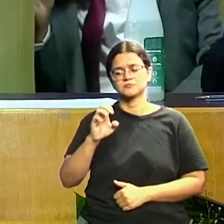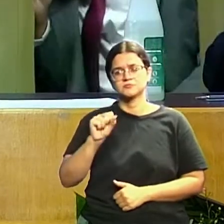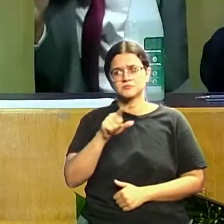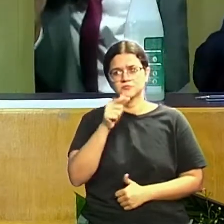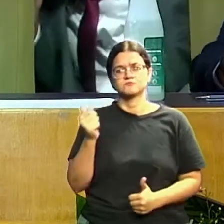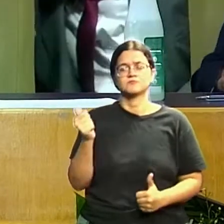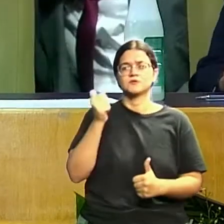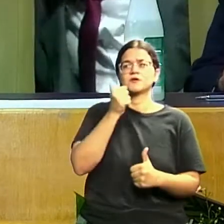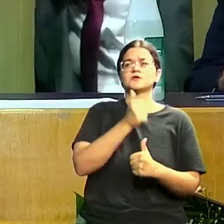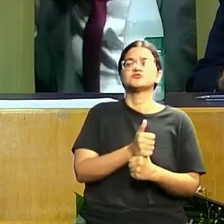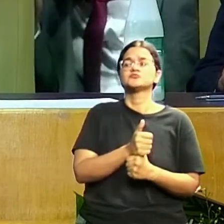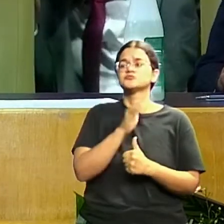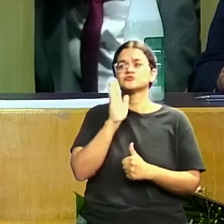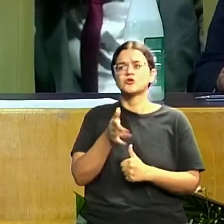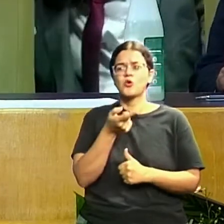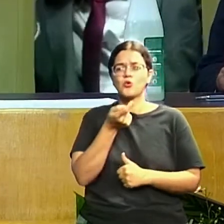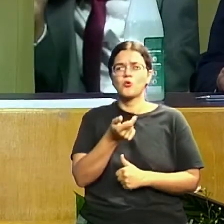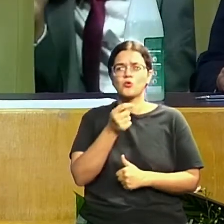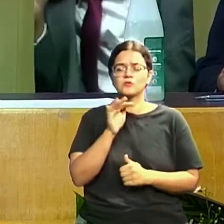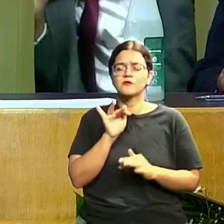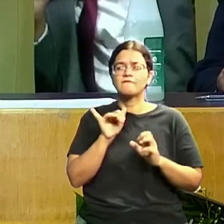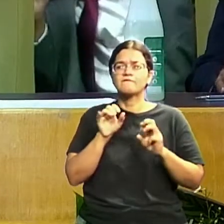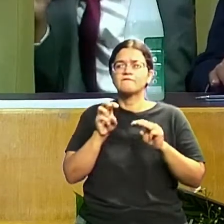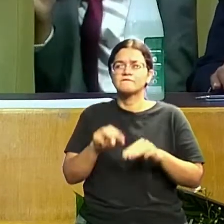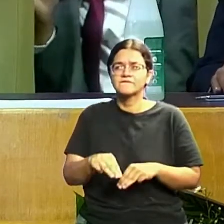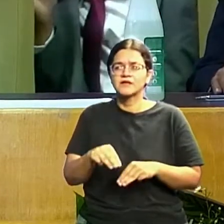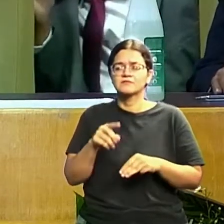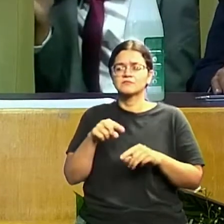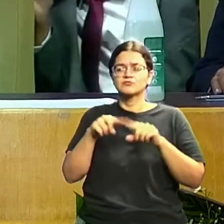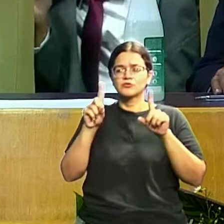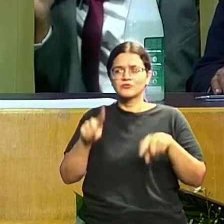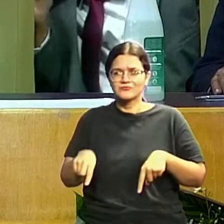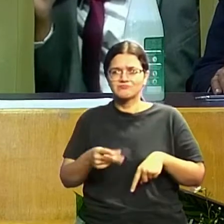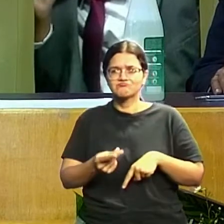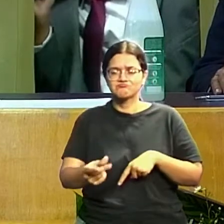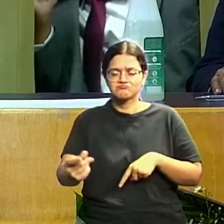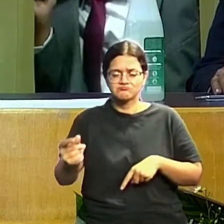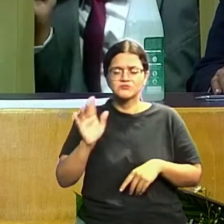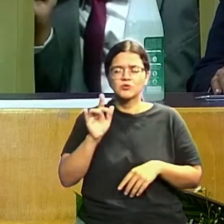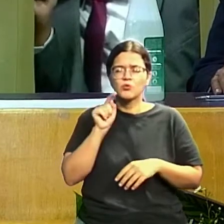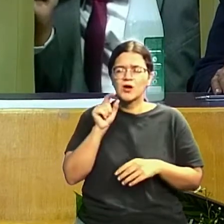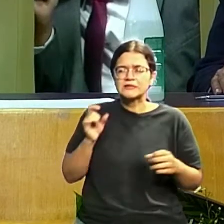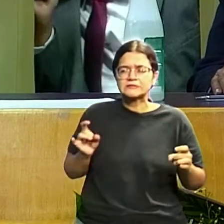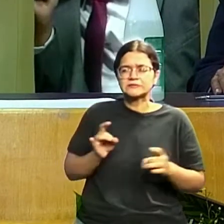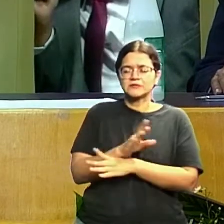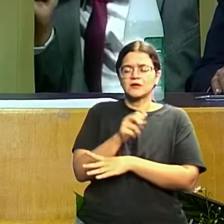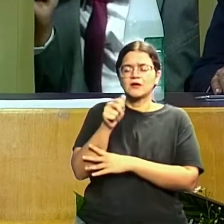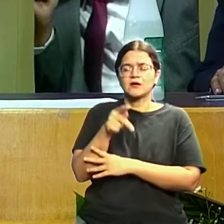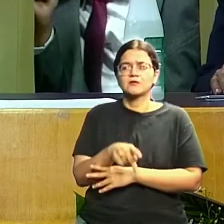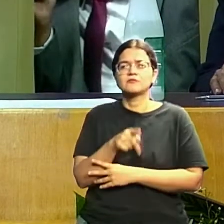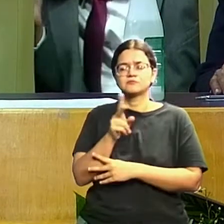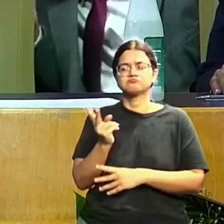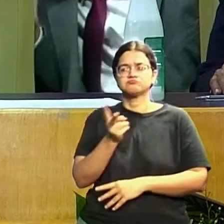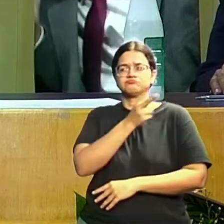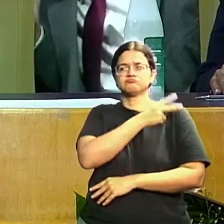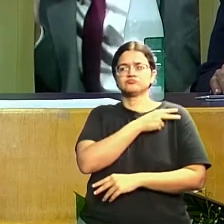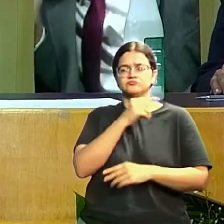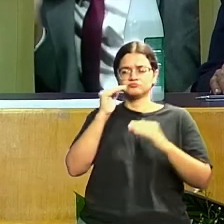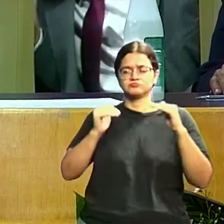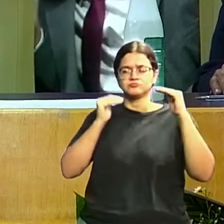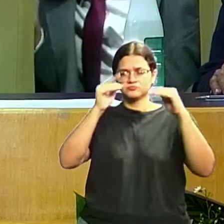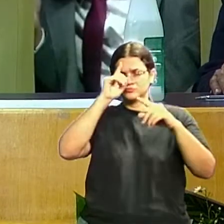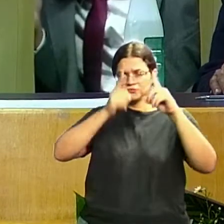assume, já quase no seu final de carreira da Polícia Militar, o comando da